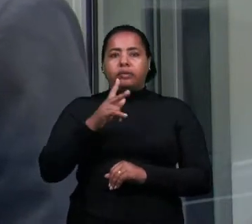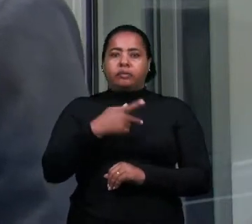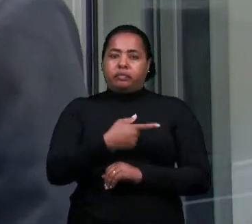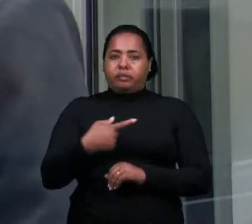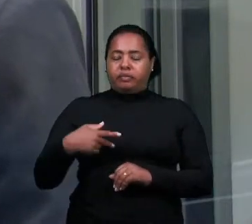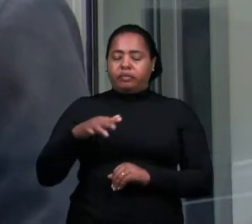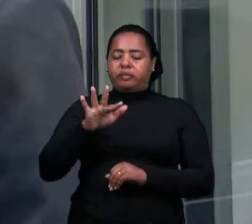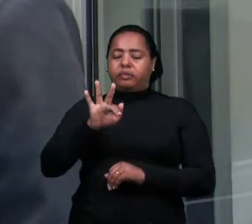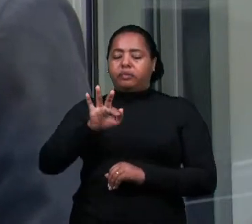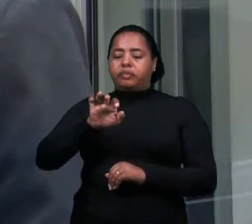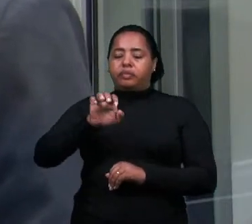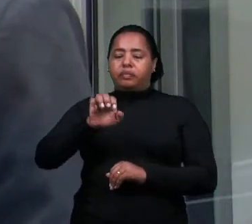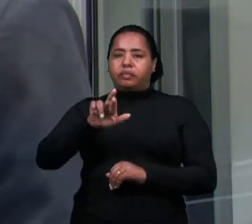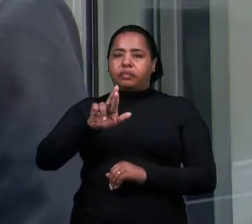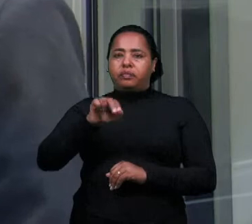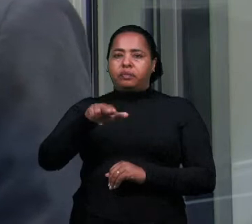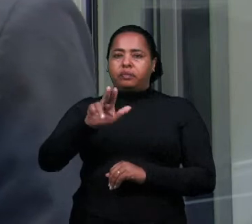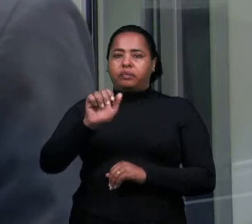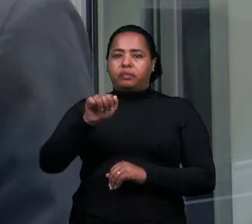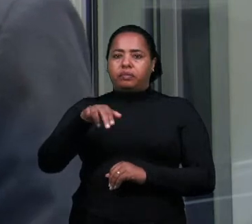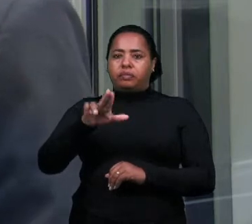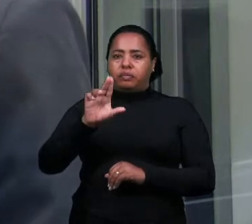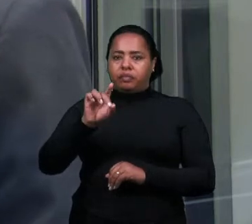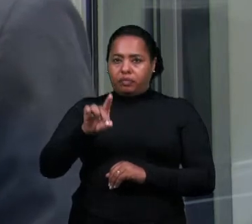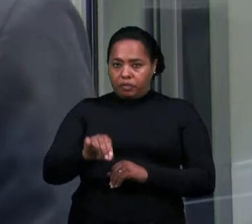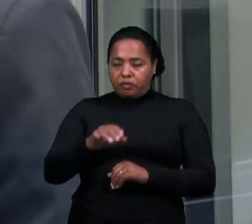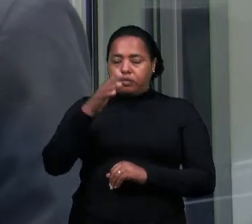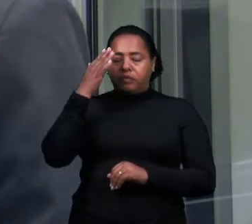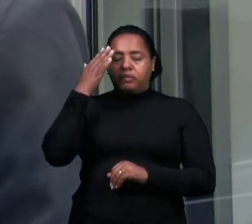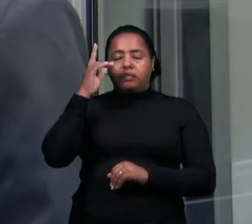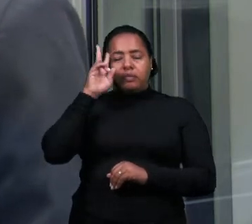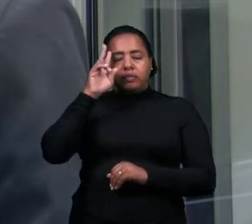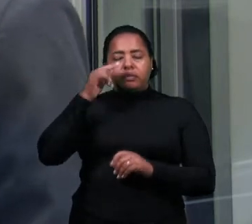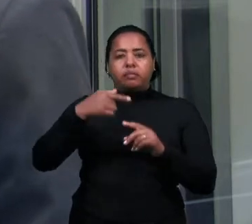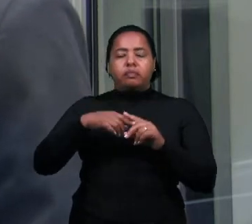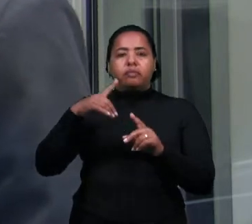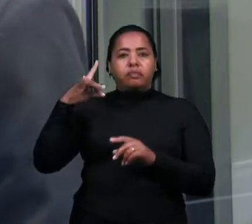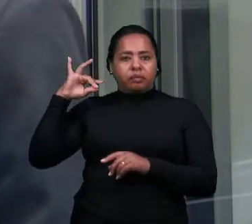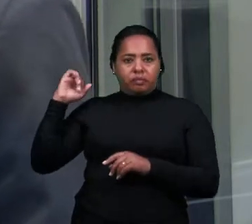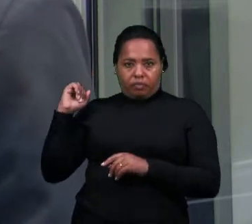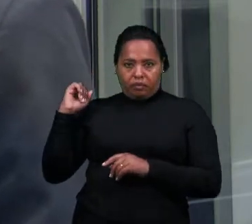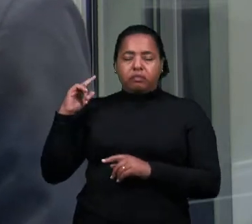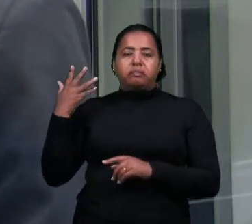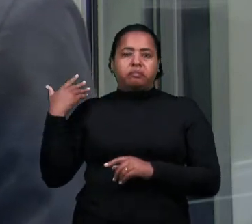lembra disso, mas no dia do casamento dele, quando ele se casou,